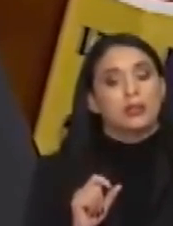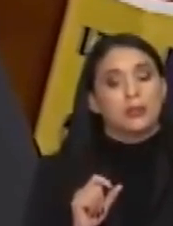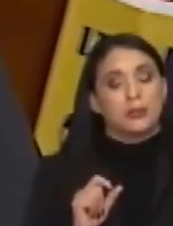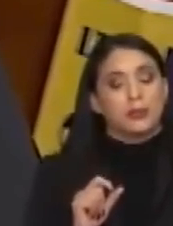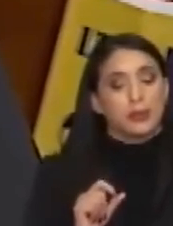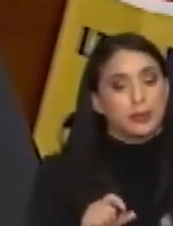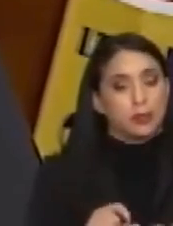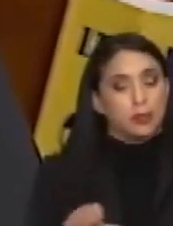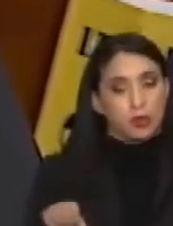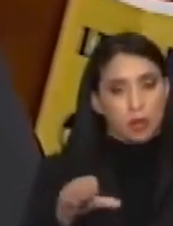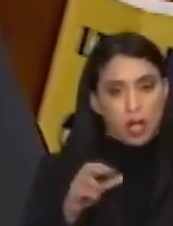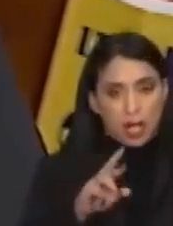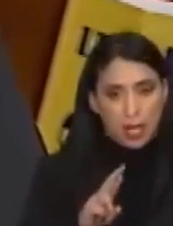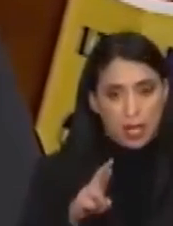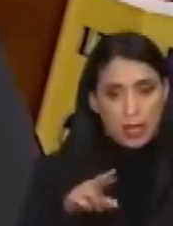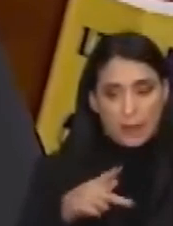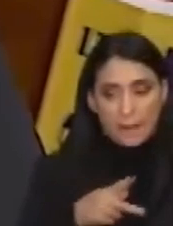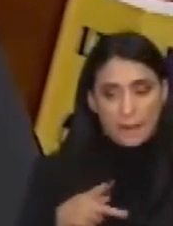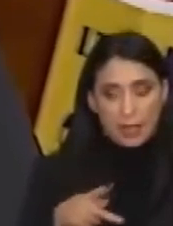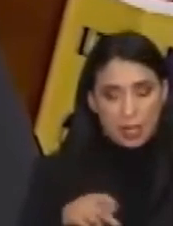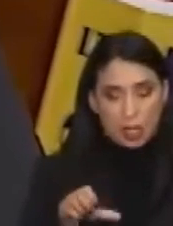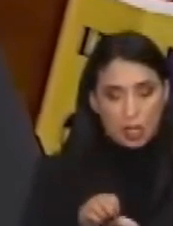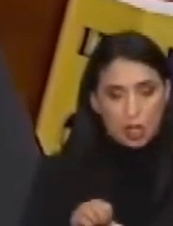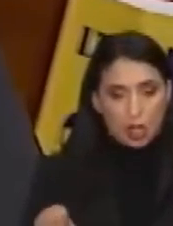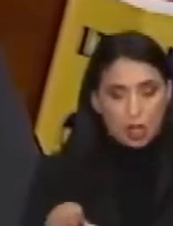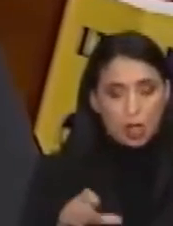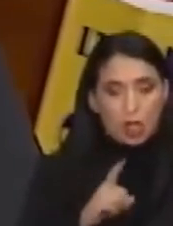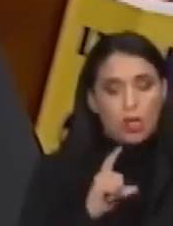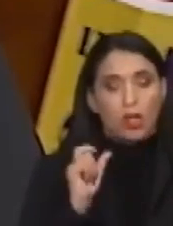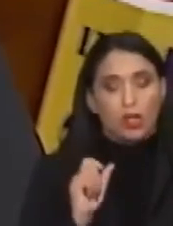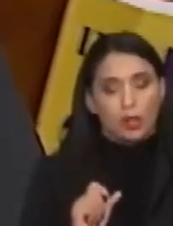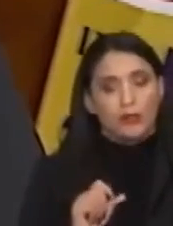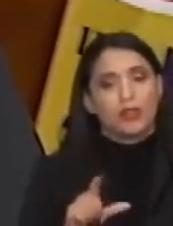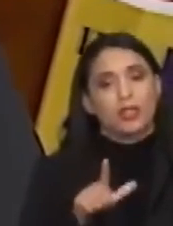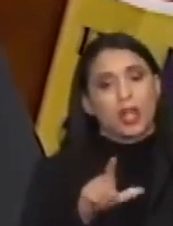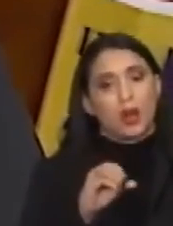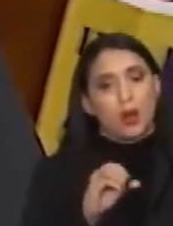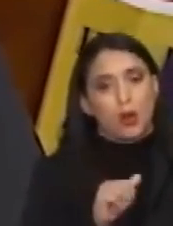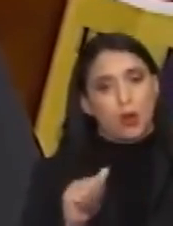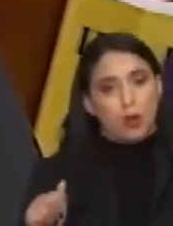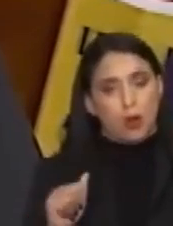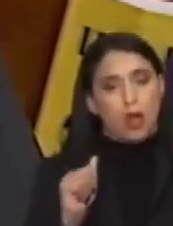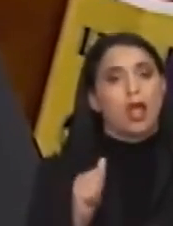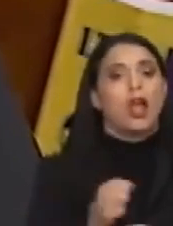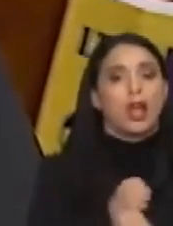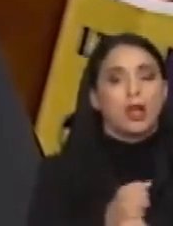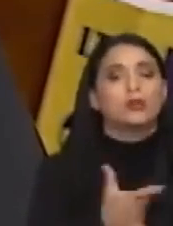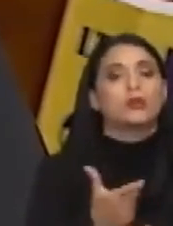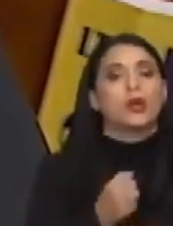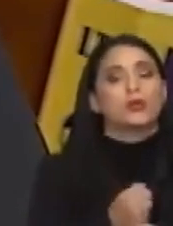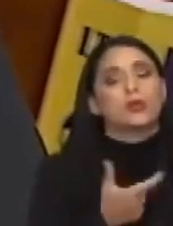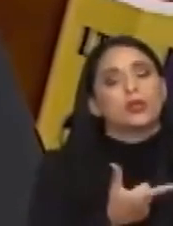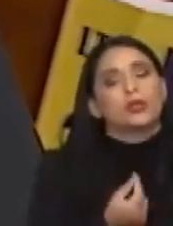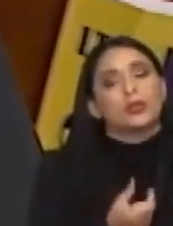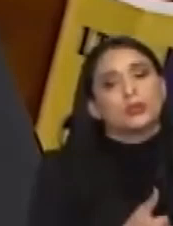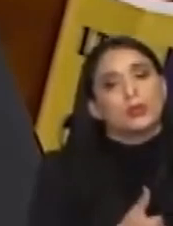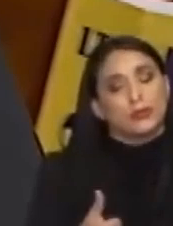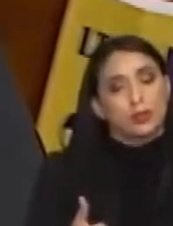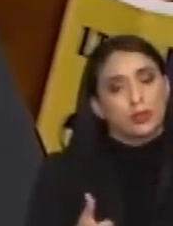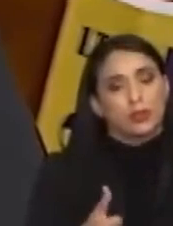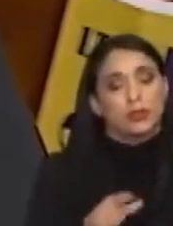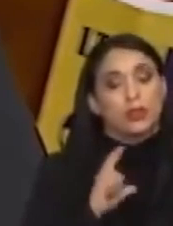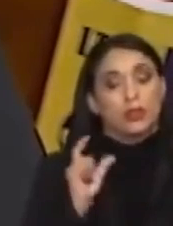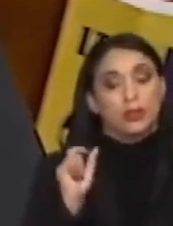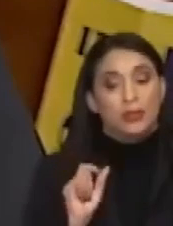de 1 bilhão já foi pago pelas empreiteiras criminosas. Então, o ministro do Supremo Tribunal Federal, André Mendonça, acabou de